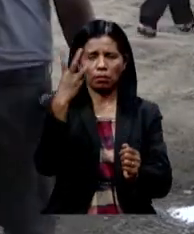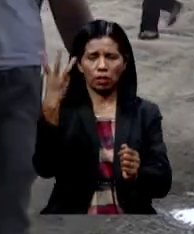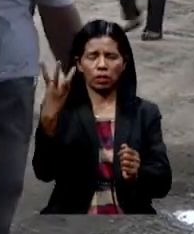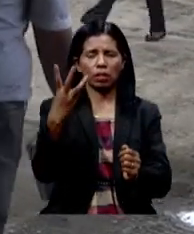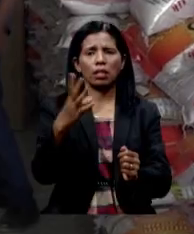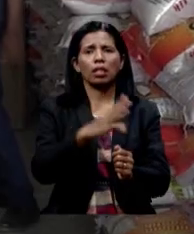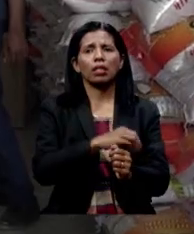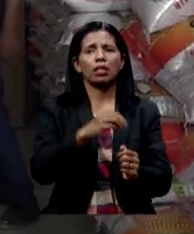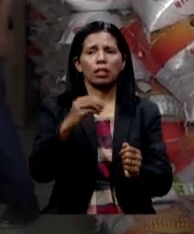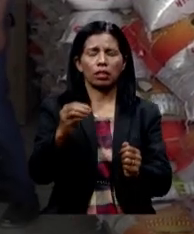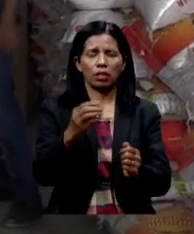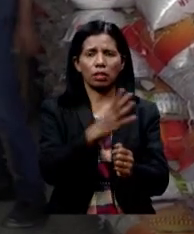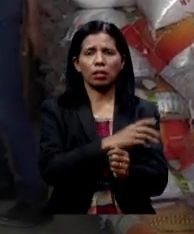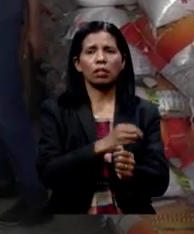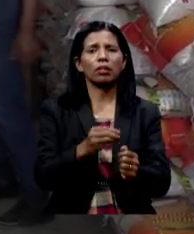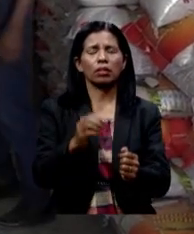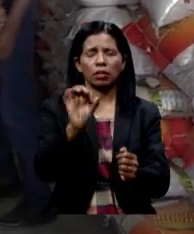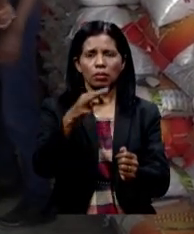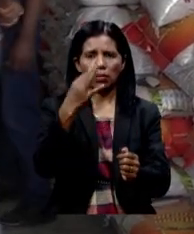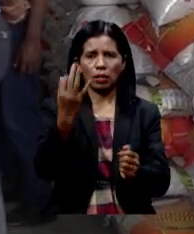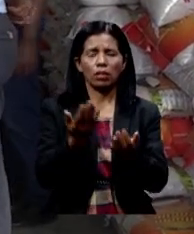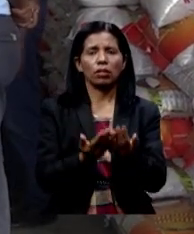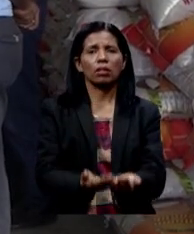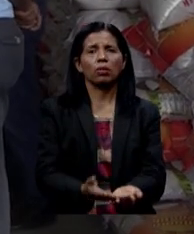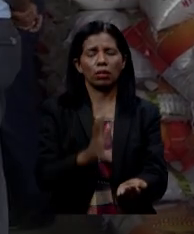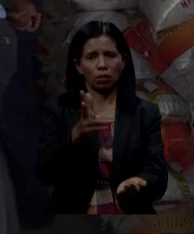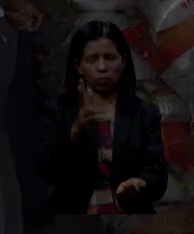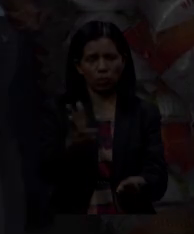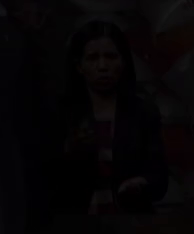tolo nulo, dólar sanulo recém sia. Agostinho da Costa, Celina Lopes, de amen.